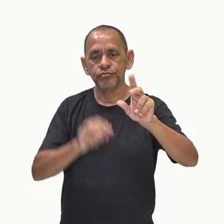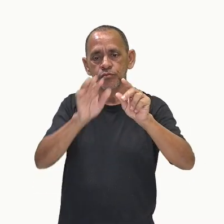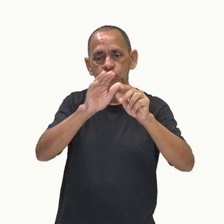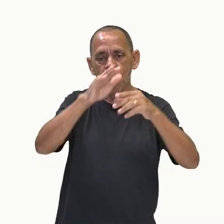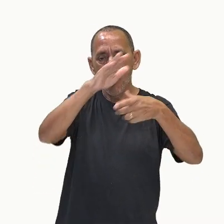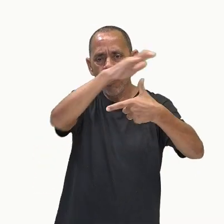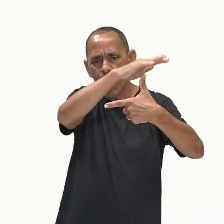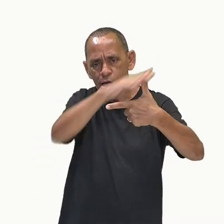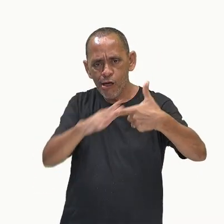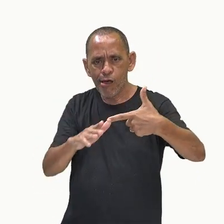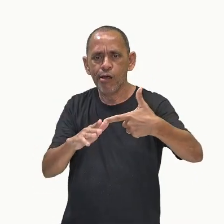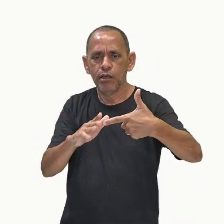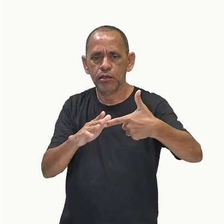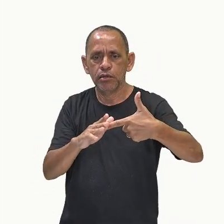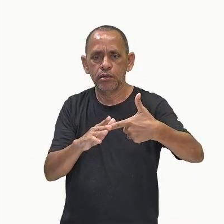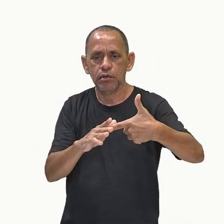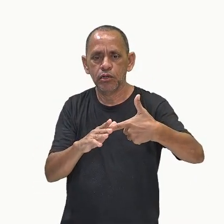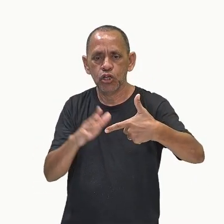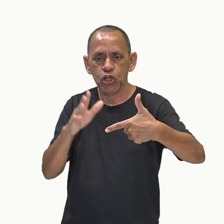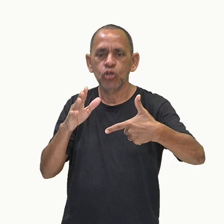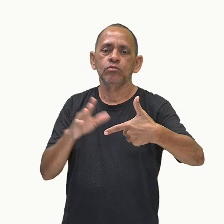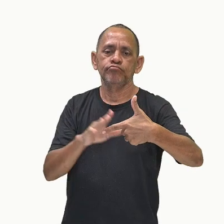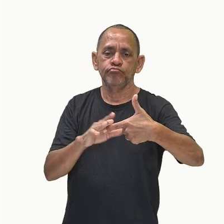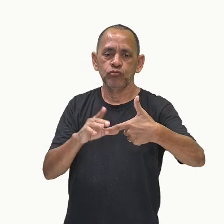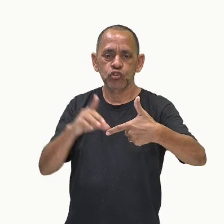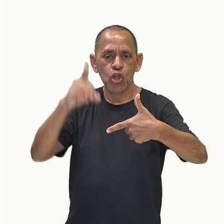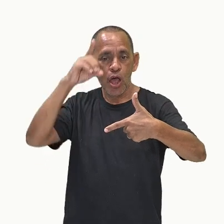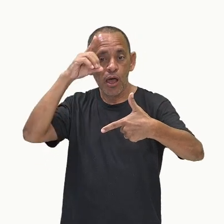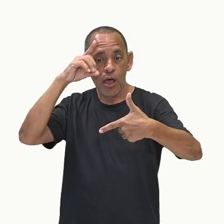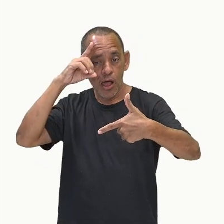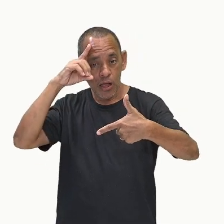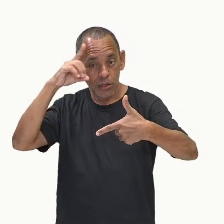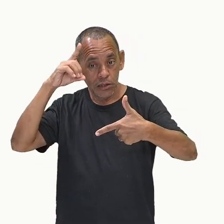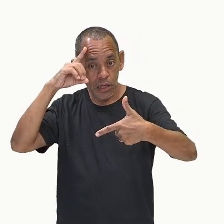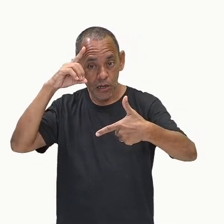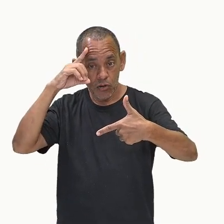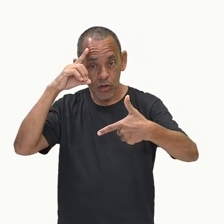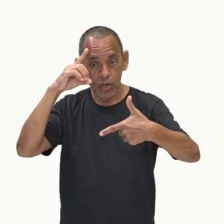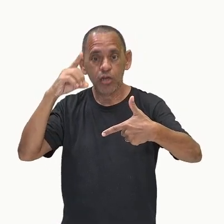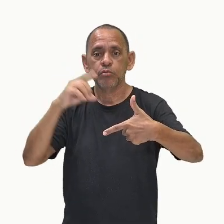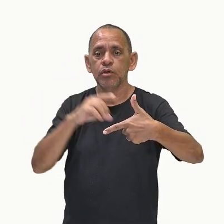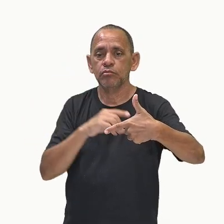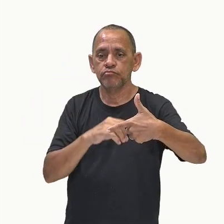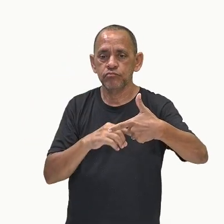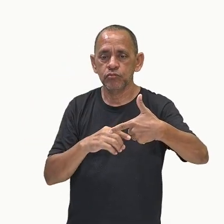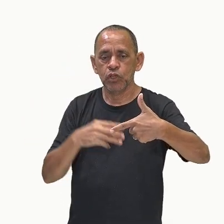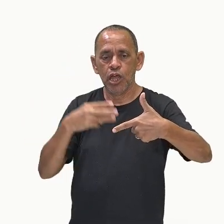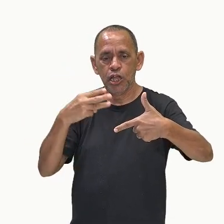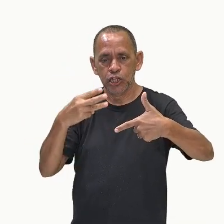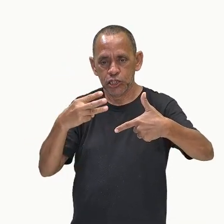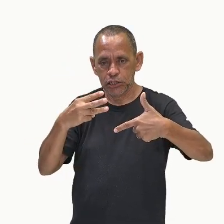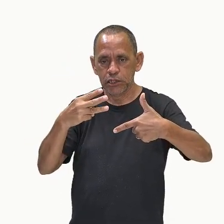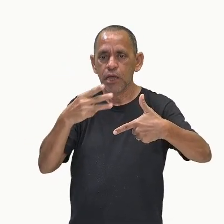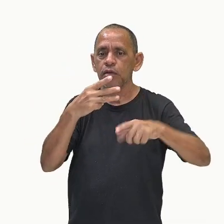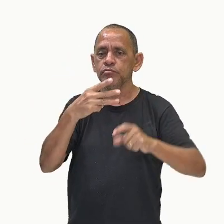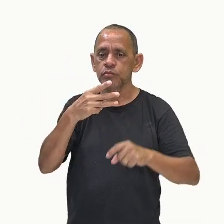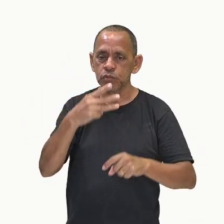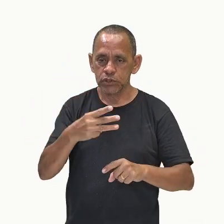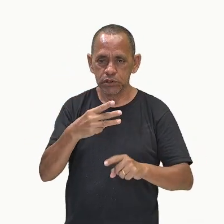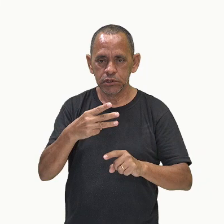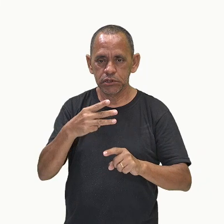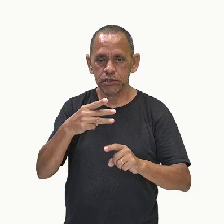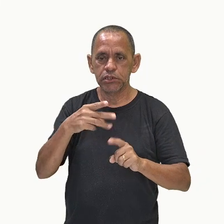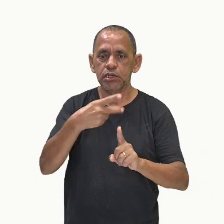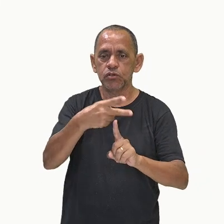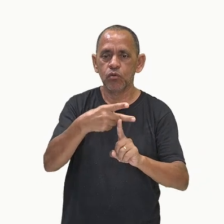de Pitágoras, né, nós poderemos comprovar aqui, né, que 3 ao quadrado é 9, 4 ao quadrado é